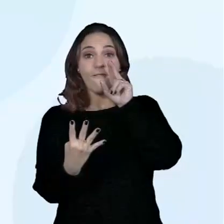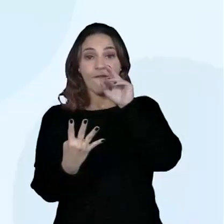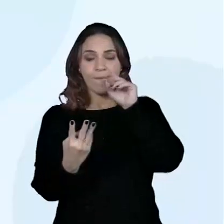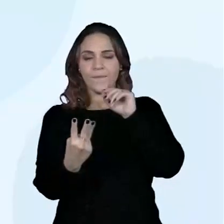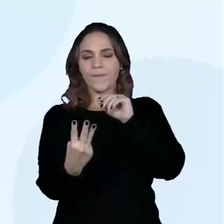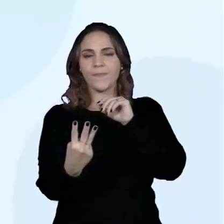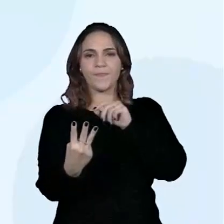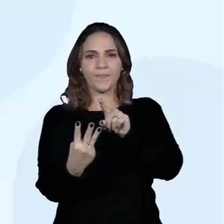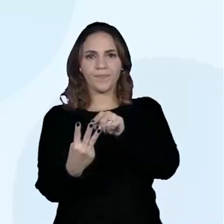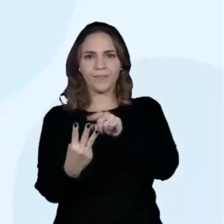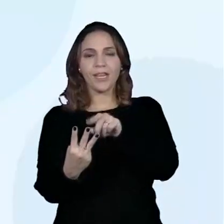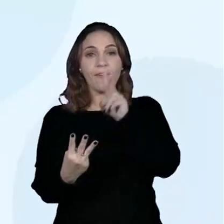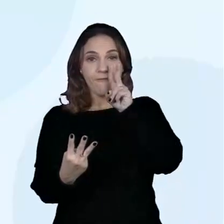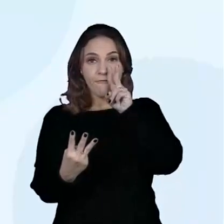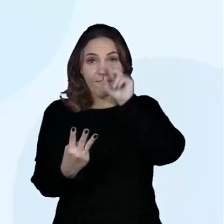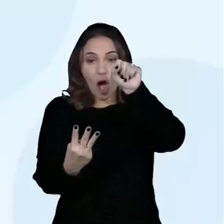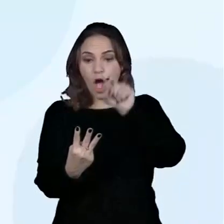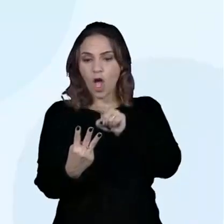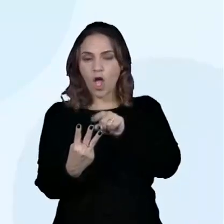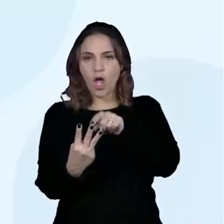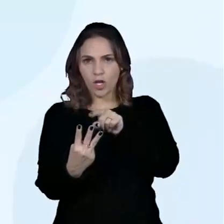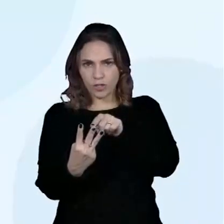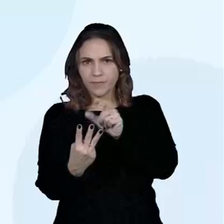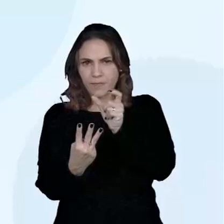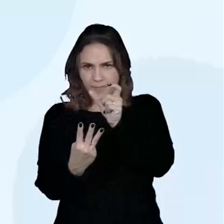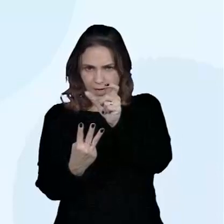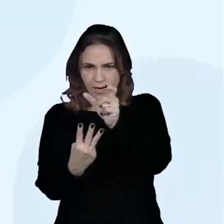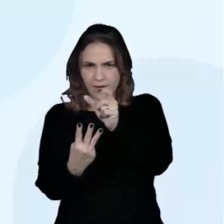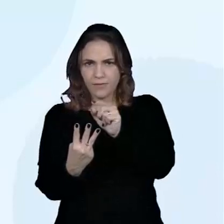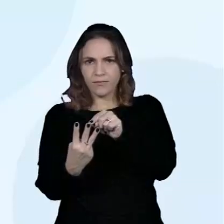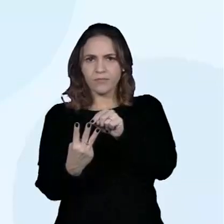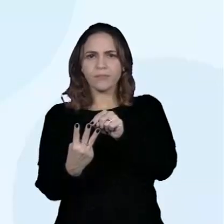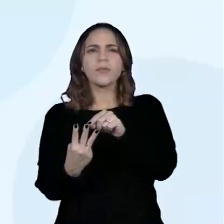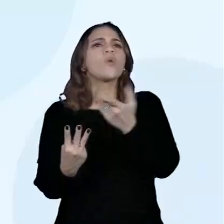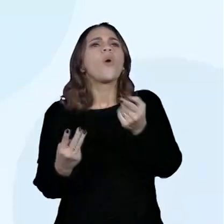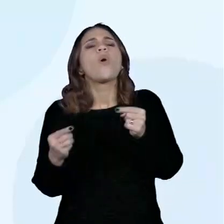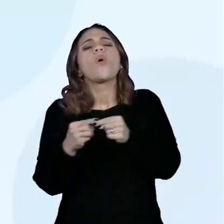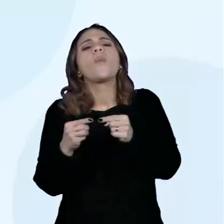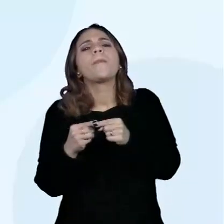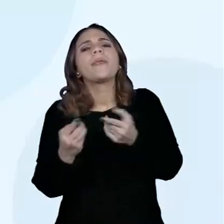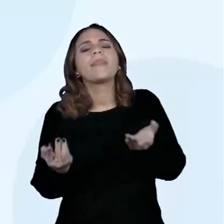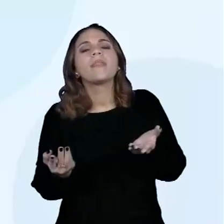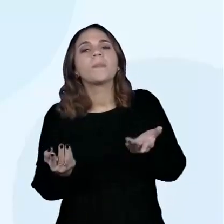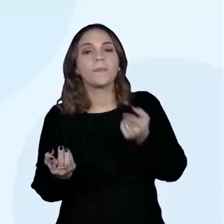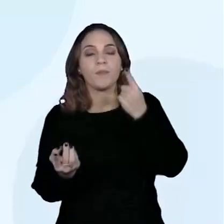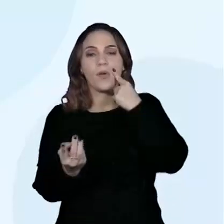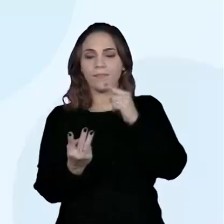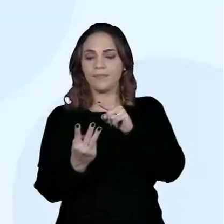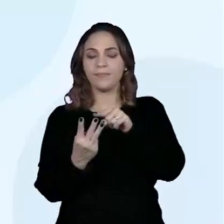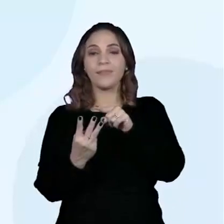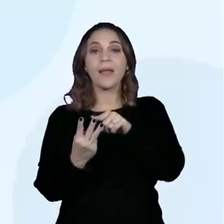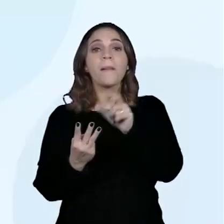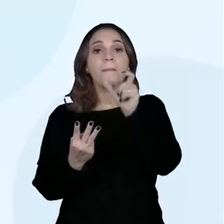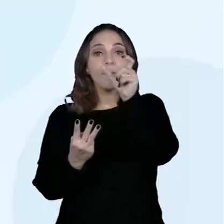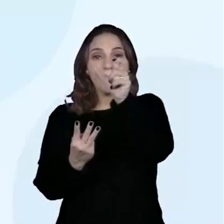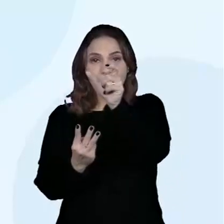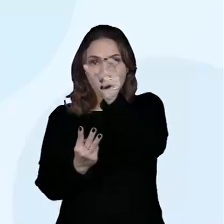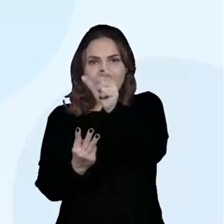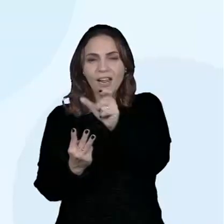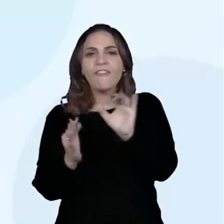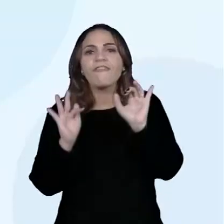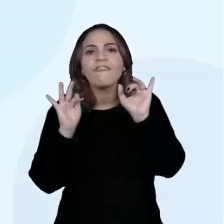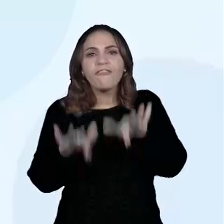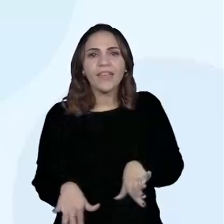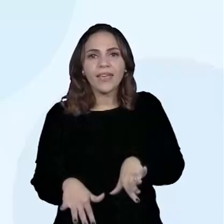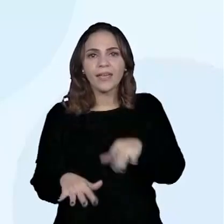seja, aquela penúltima, ela é acentuada quando? Dá uma olhada. Ela tem que ter essas terminações